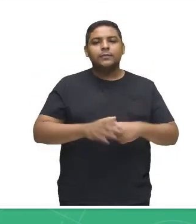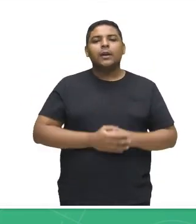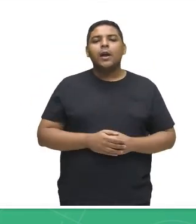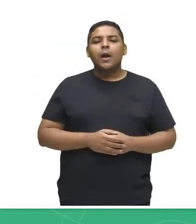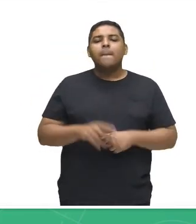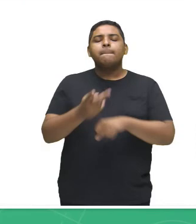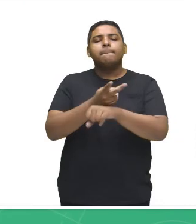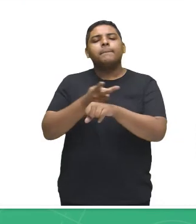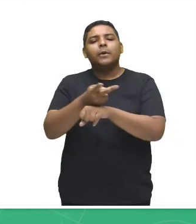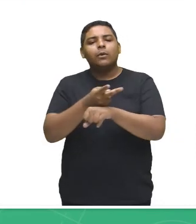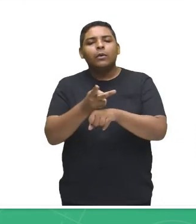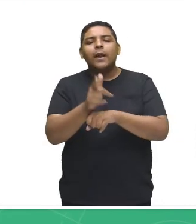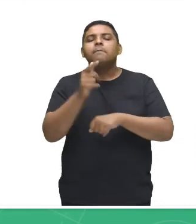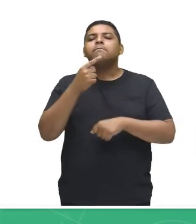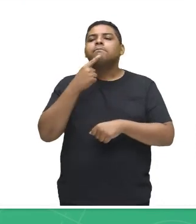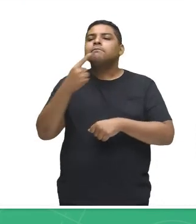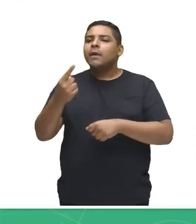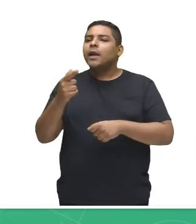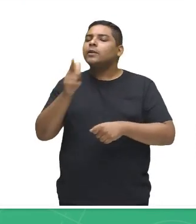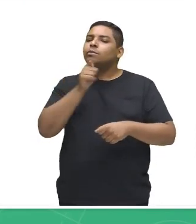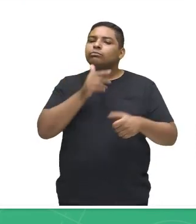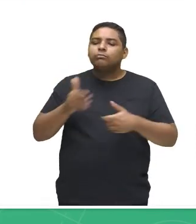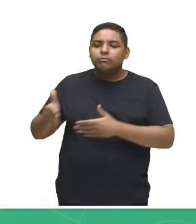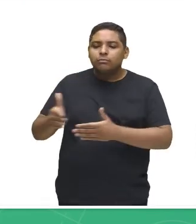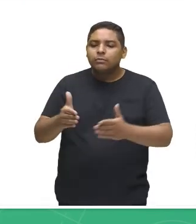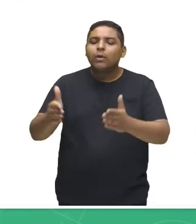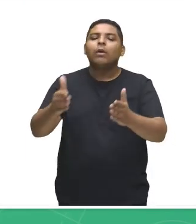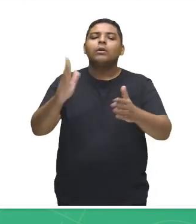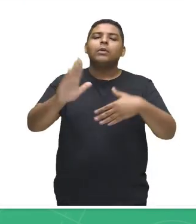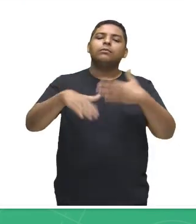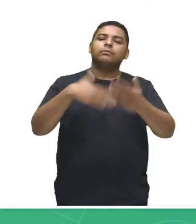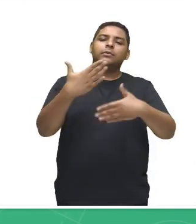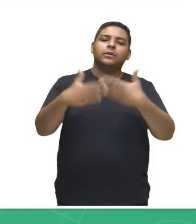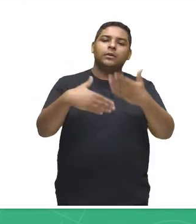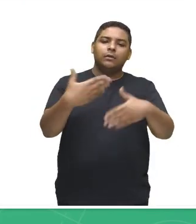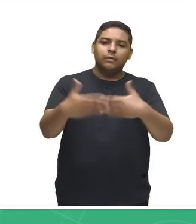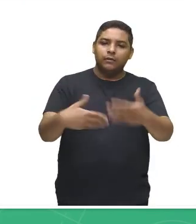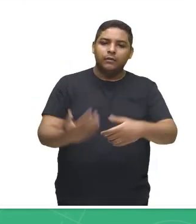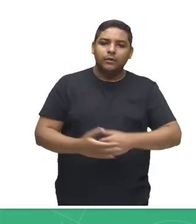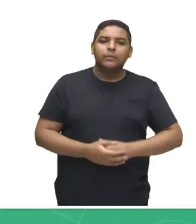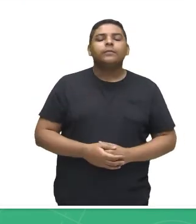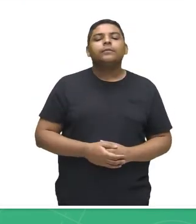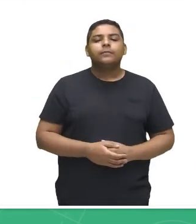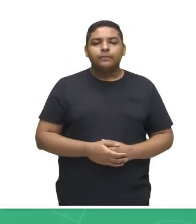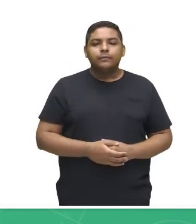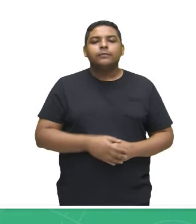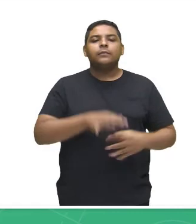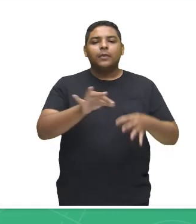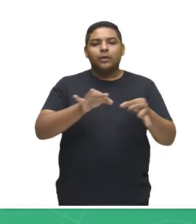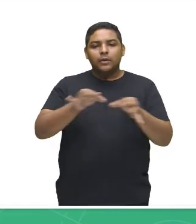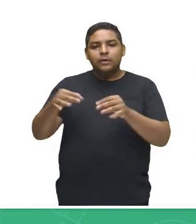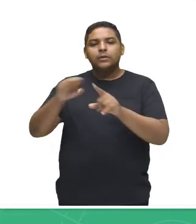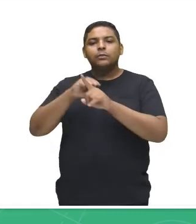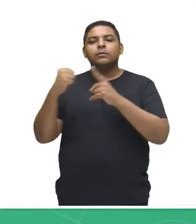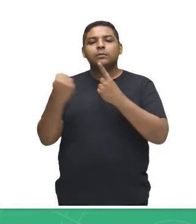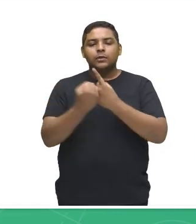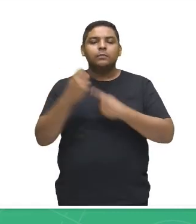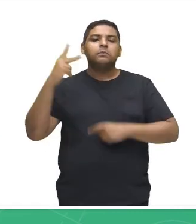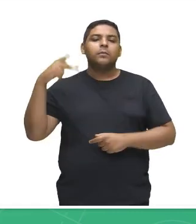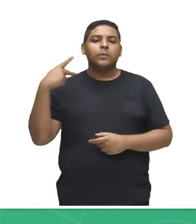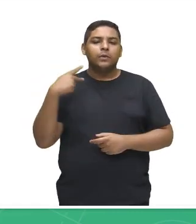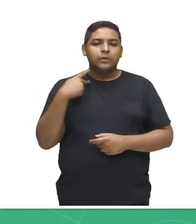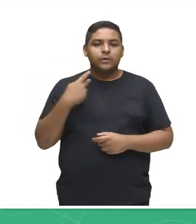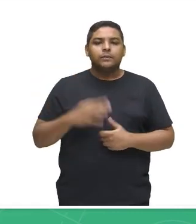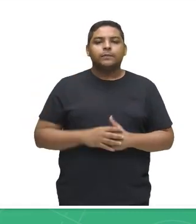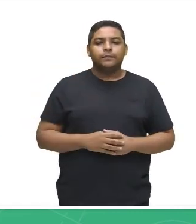rios para se fixar, para se desenvolver, para constituir a sua organização social e política. Tudo bem?